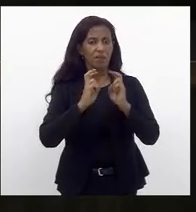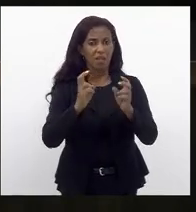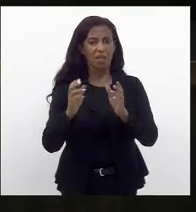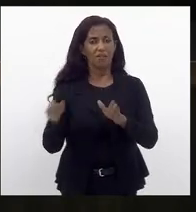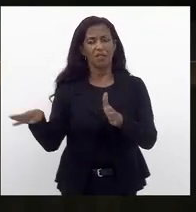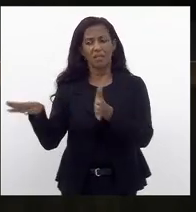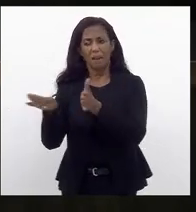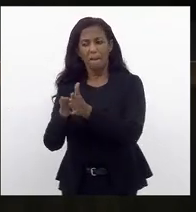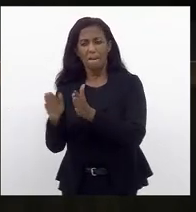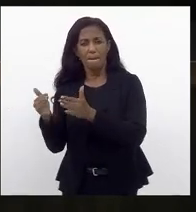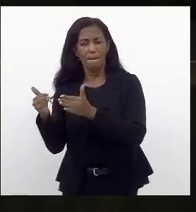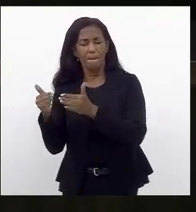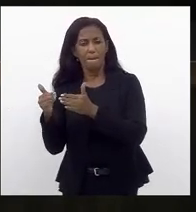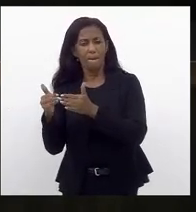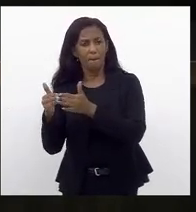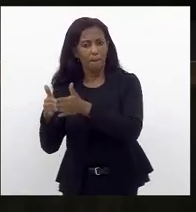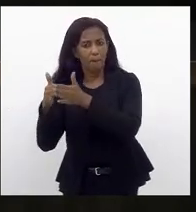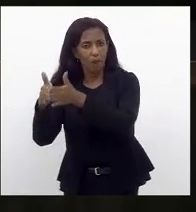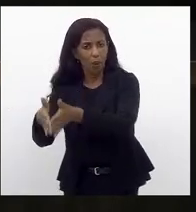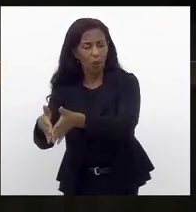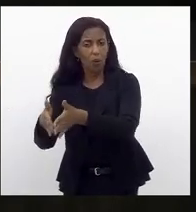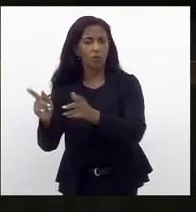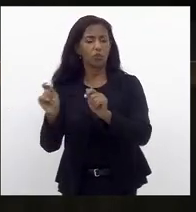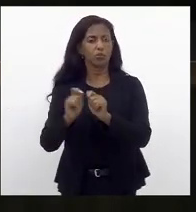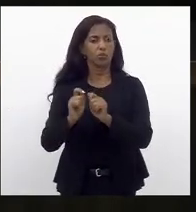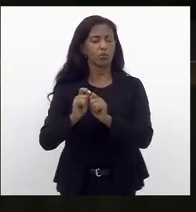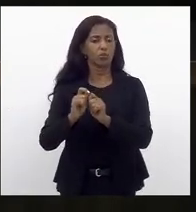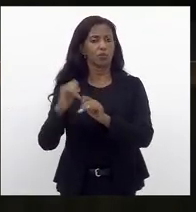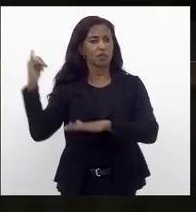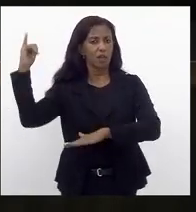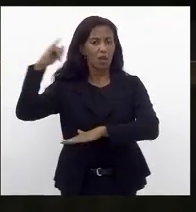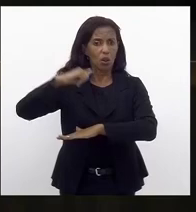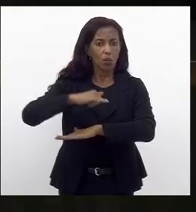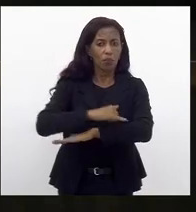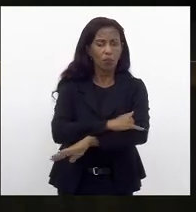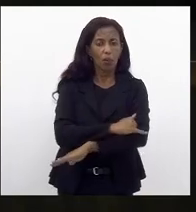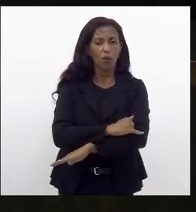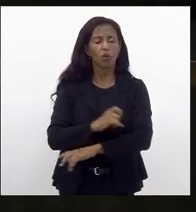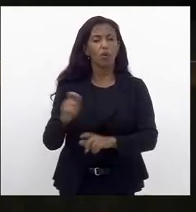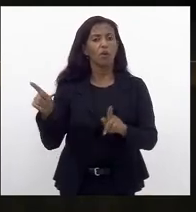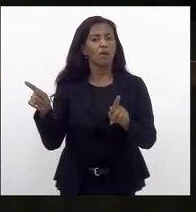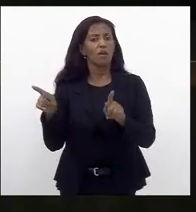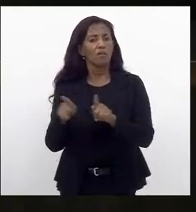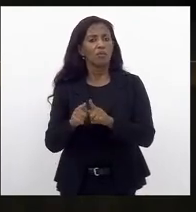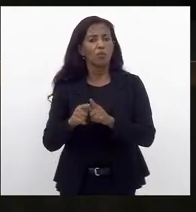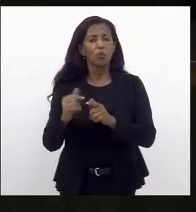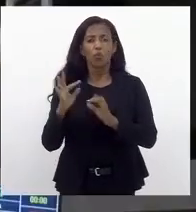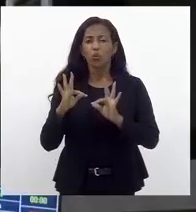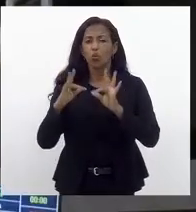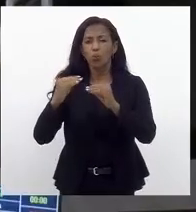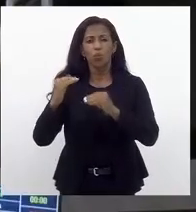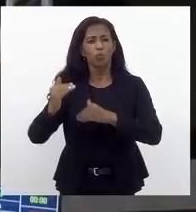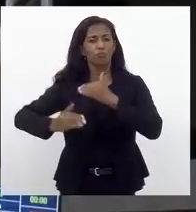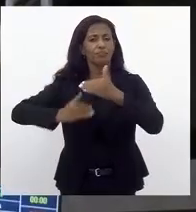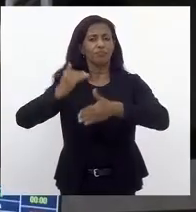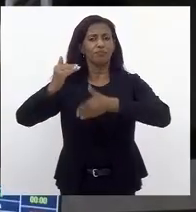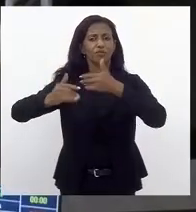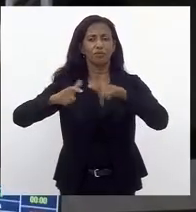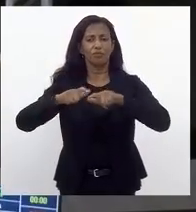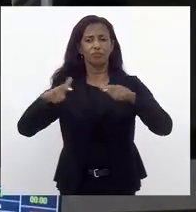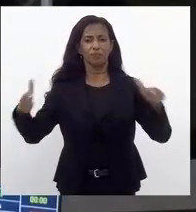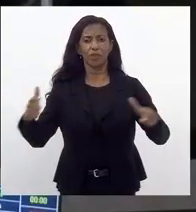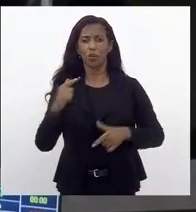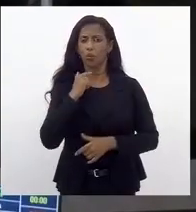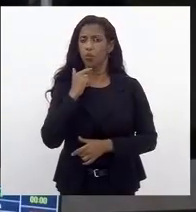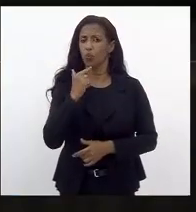a portos aeroportos e projetos de infraestrutura que possam gerar crescimento eu não tenho